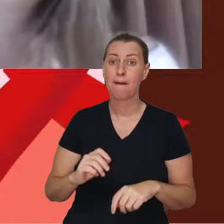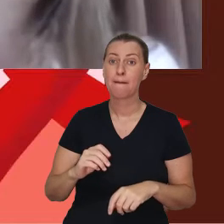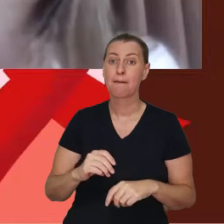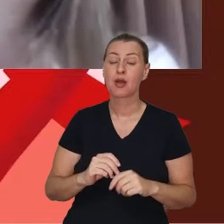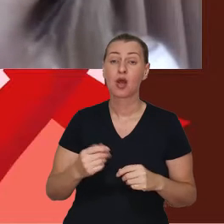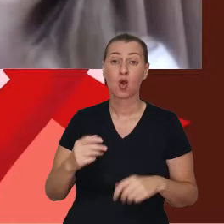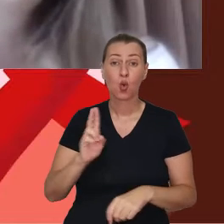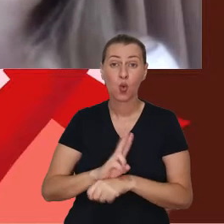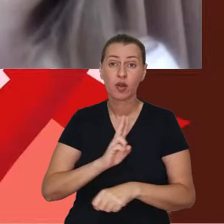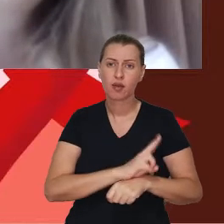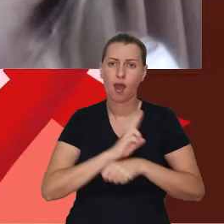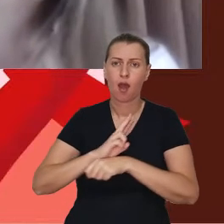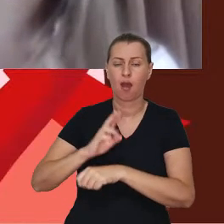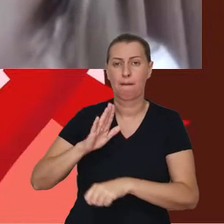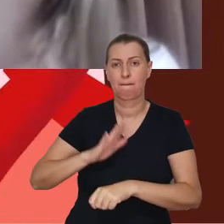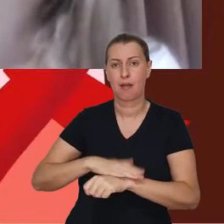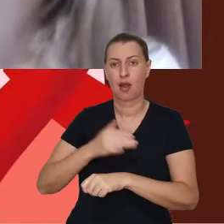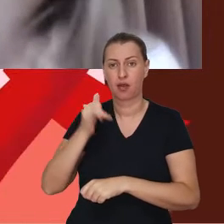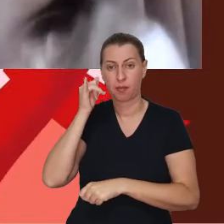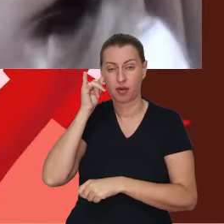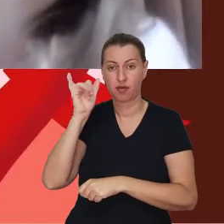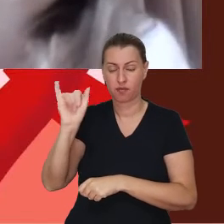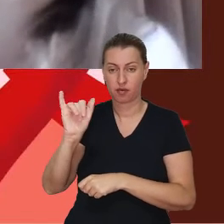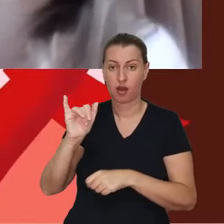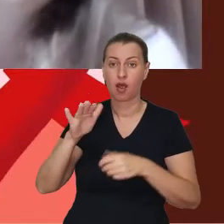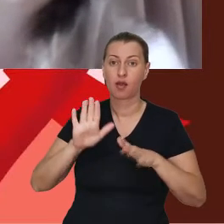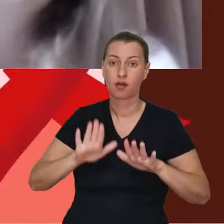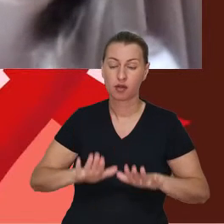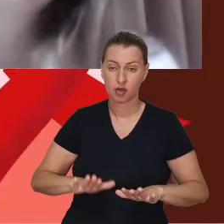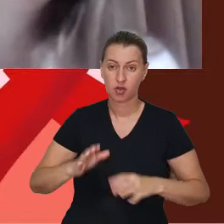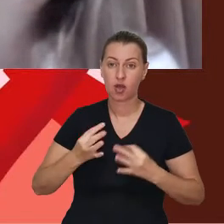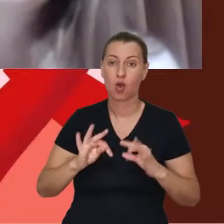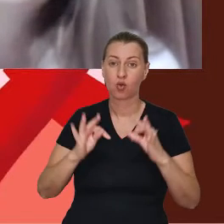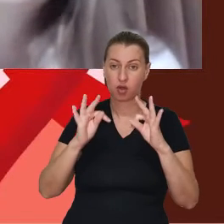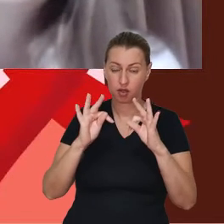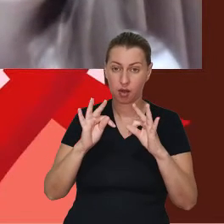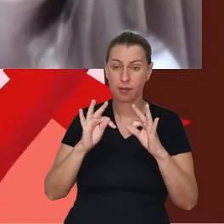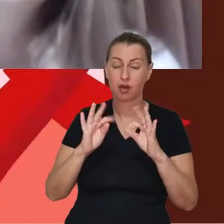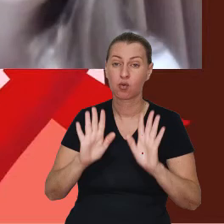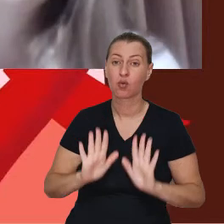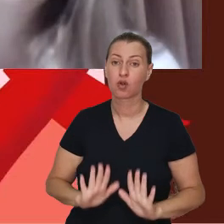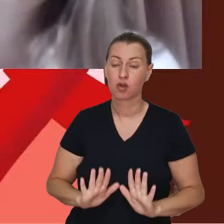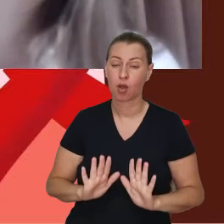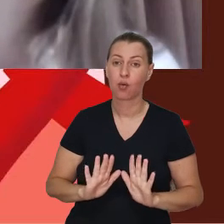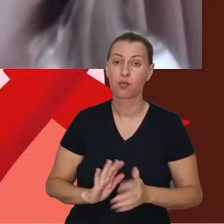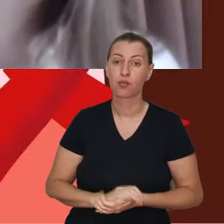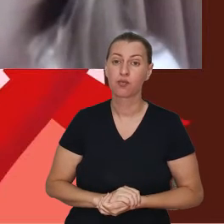outros cuidados preventivos, né, manter o tratamento e